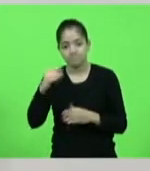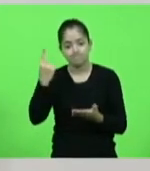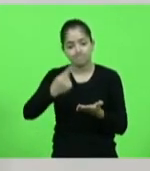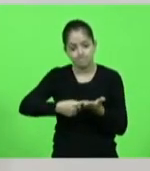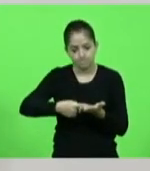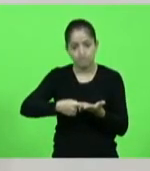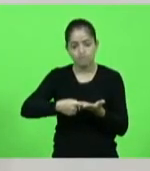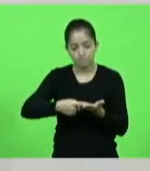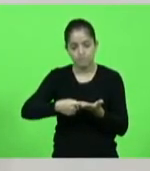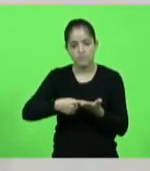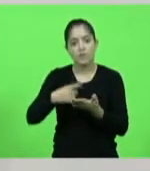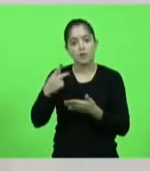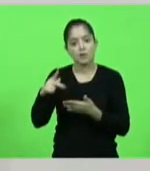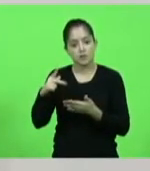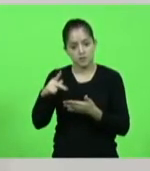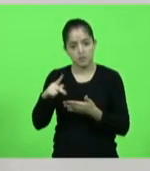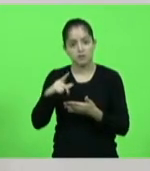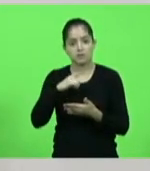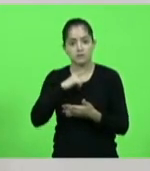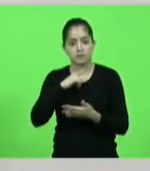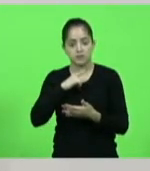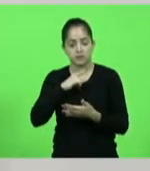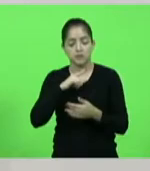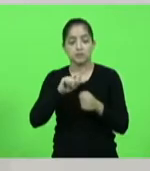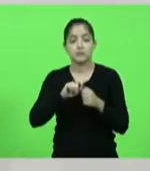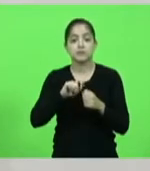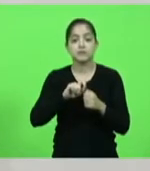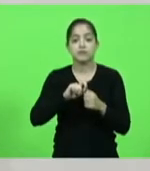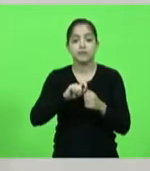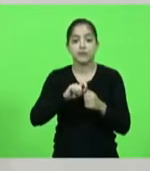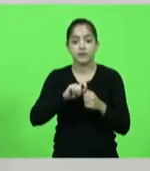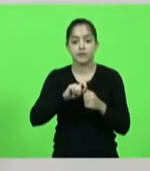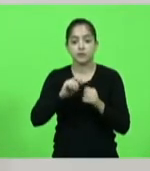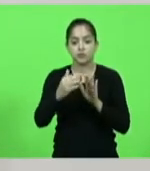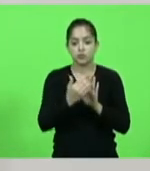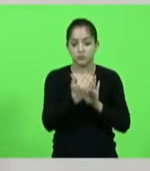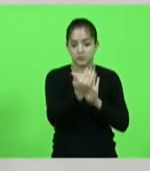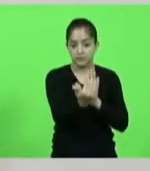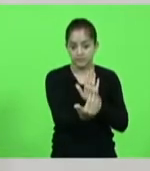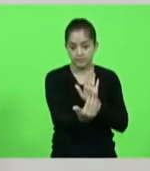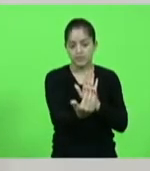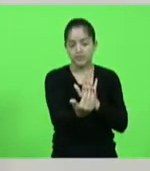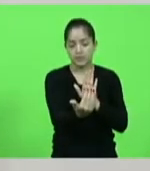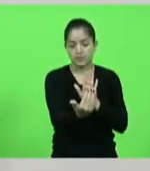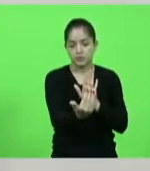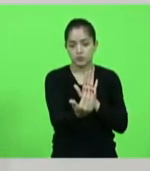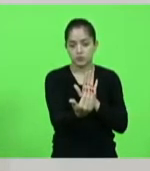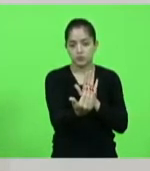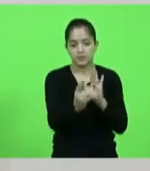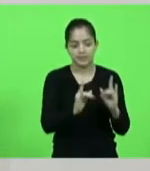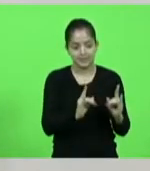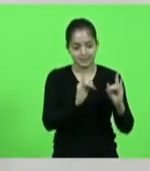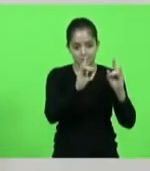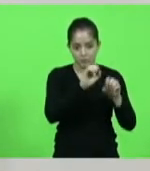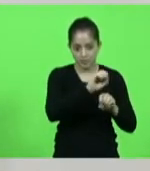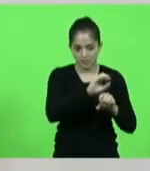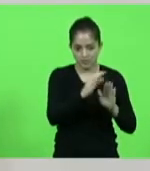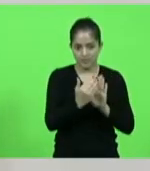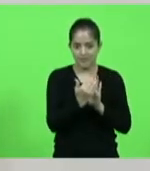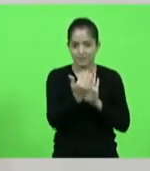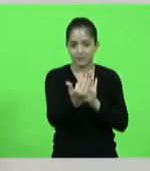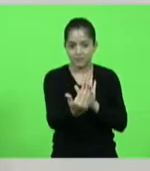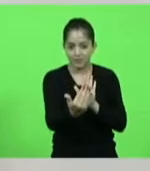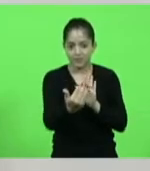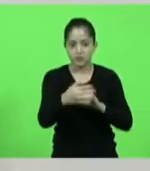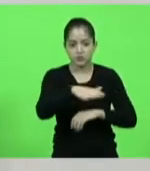grande da parte dele, porque vai ser feito também na frente desse complexo de ensino um parque linear